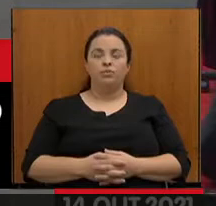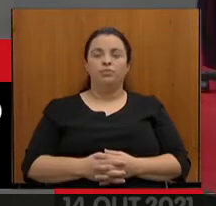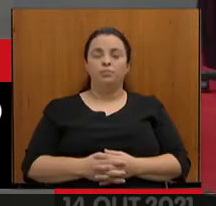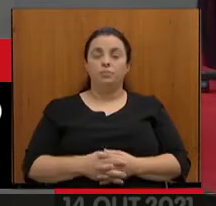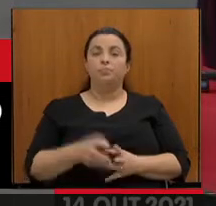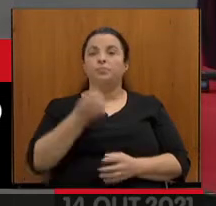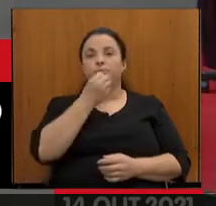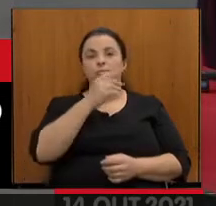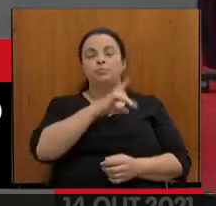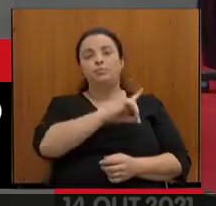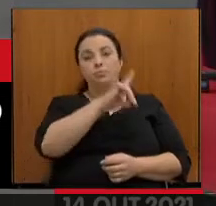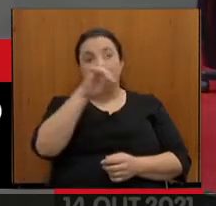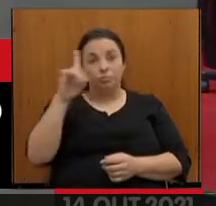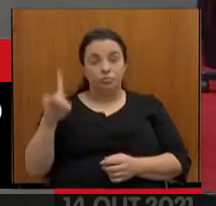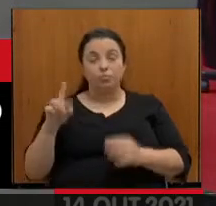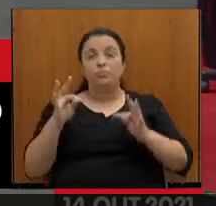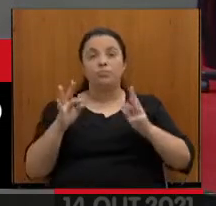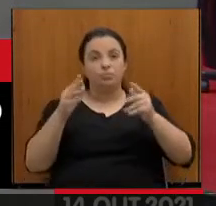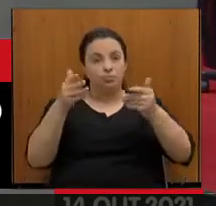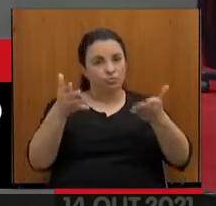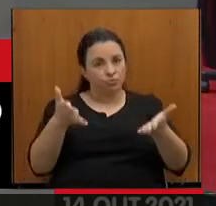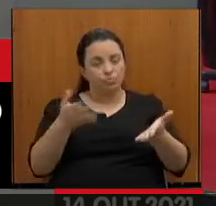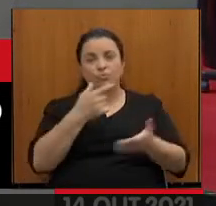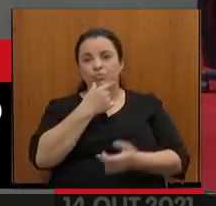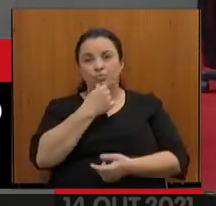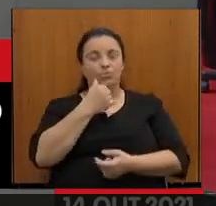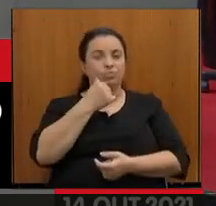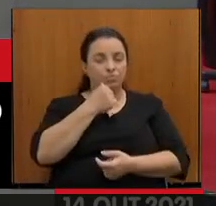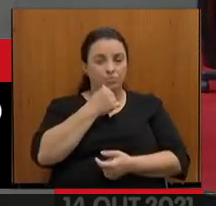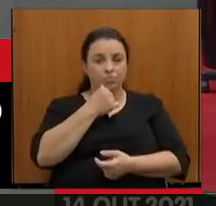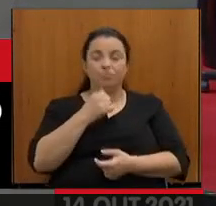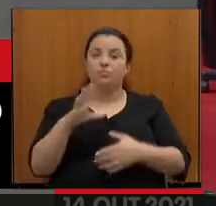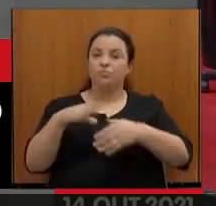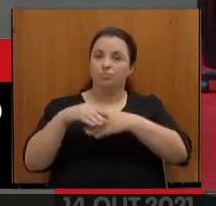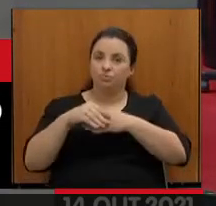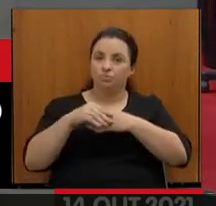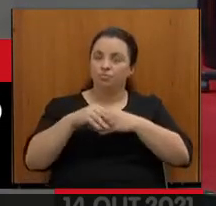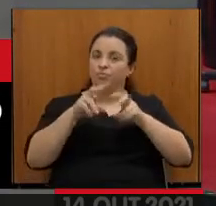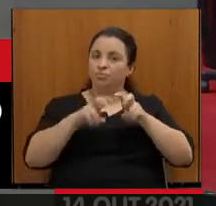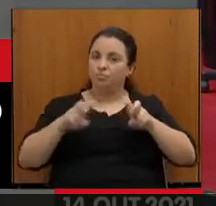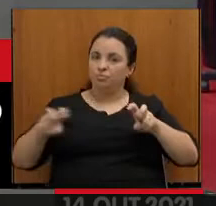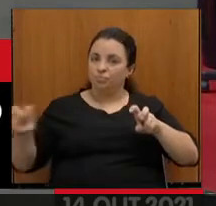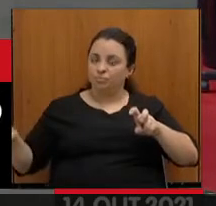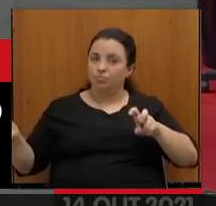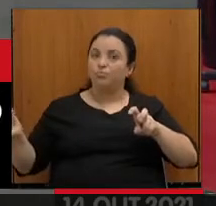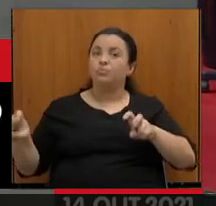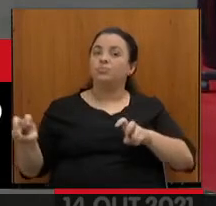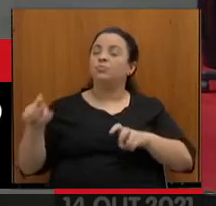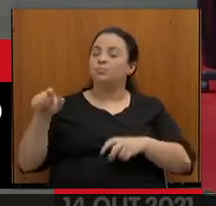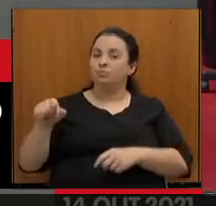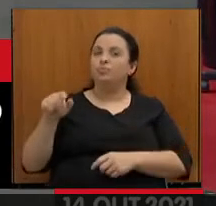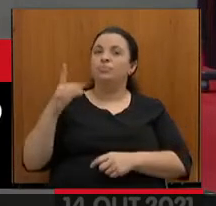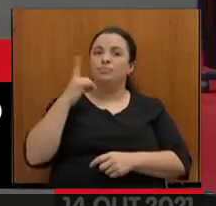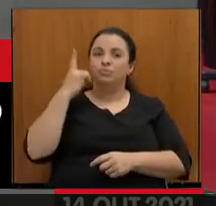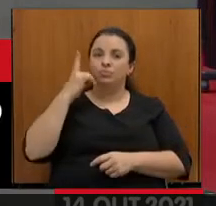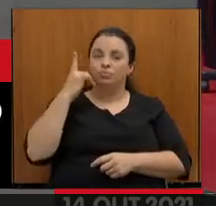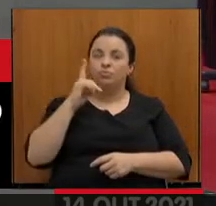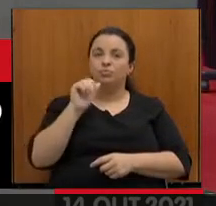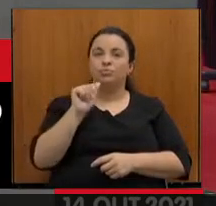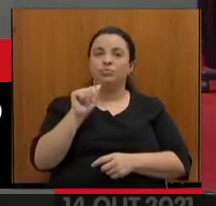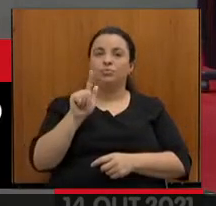Bom dia a todas e a todos. Cumprimento a mesa, excelentíssimo senhor deputado Agostinho